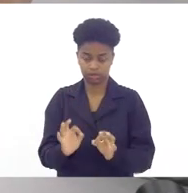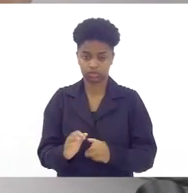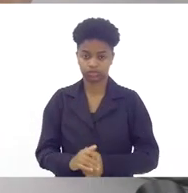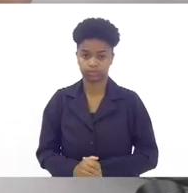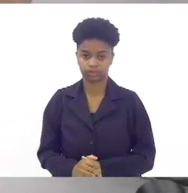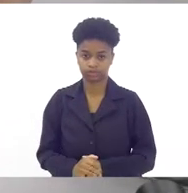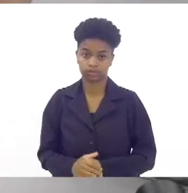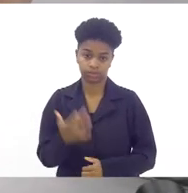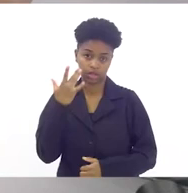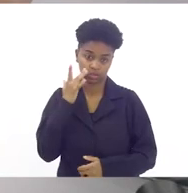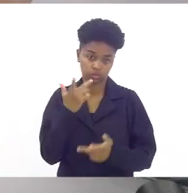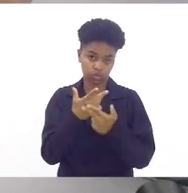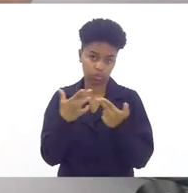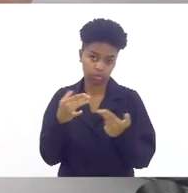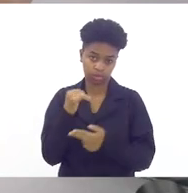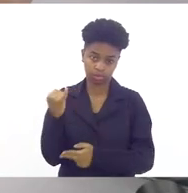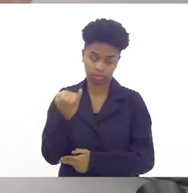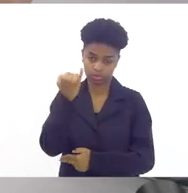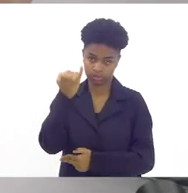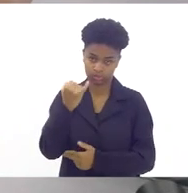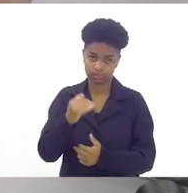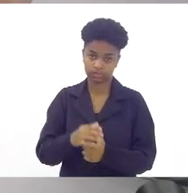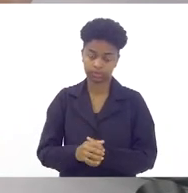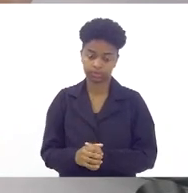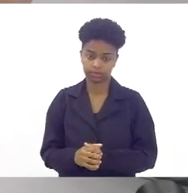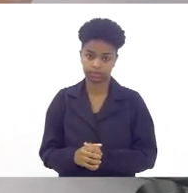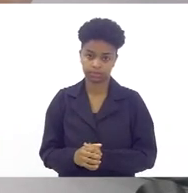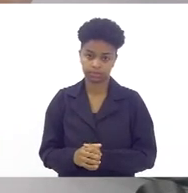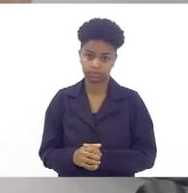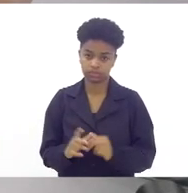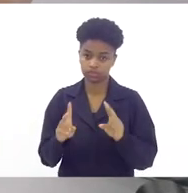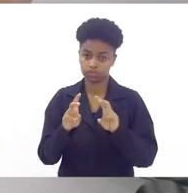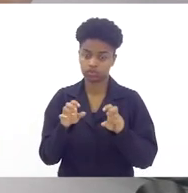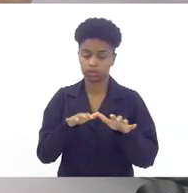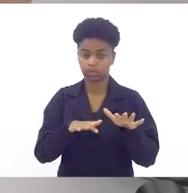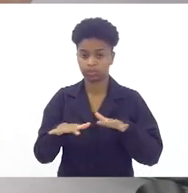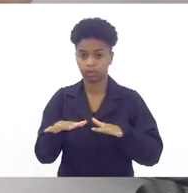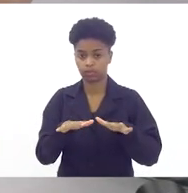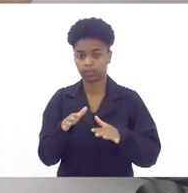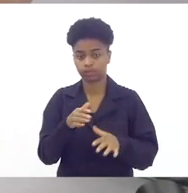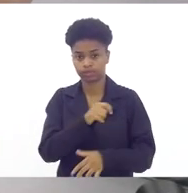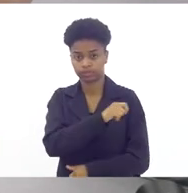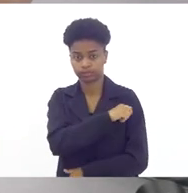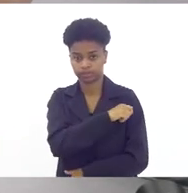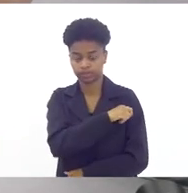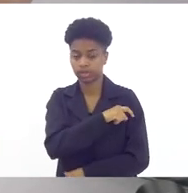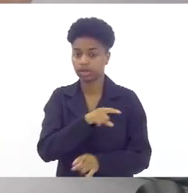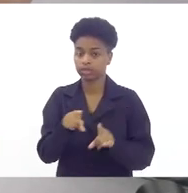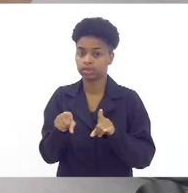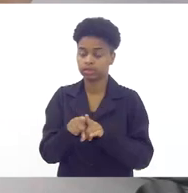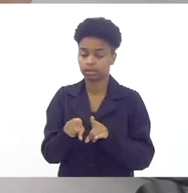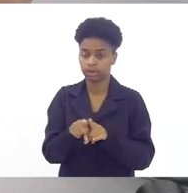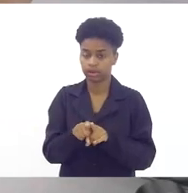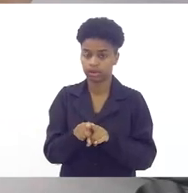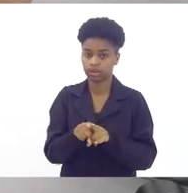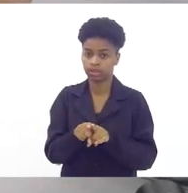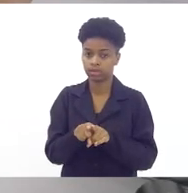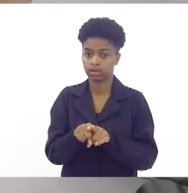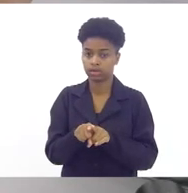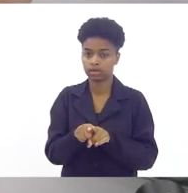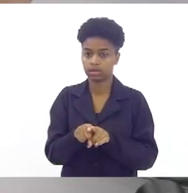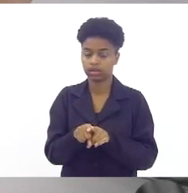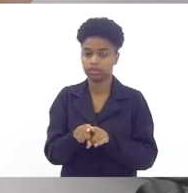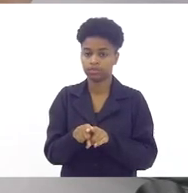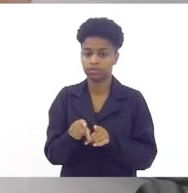é um ponto importante no que no que toca ao movimento estudantil zelar também pelo conselho